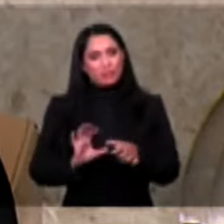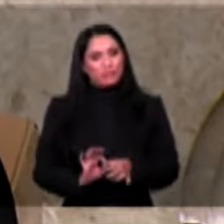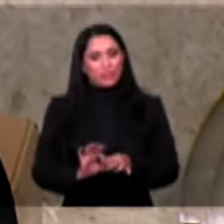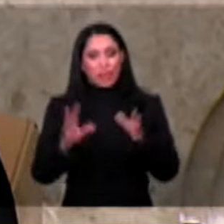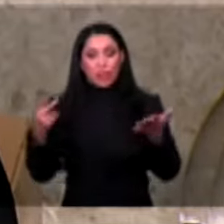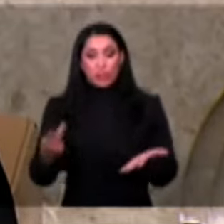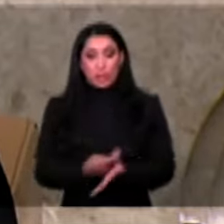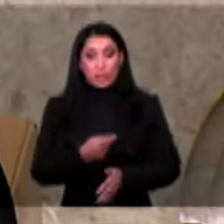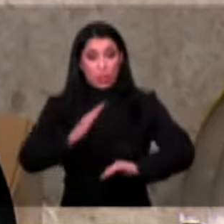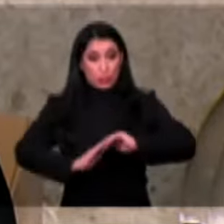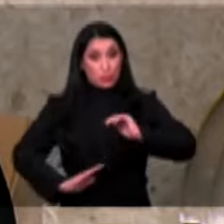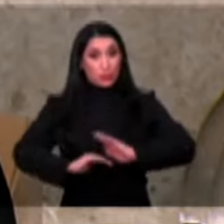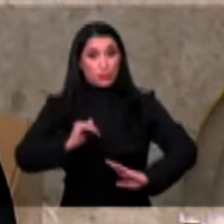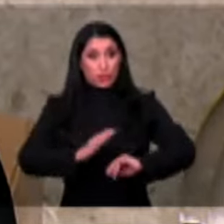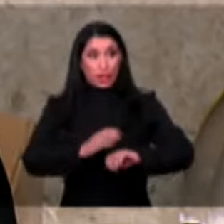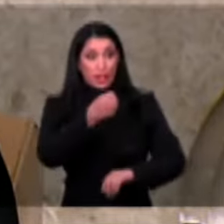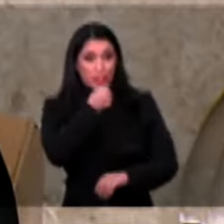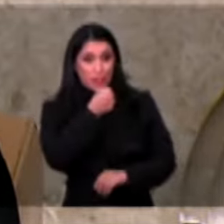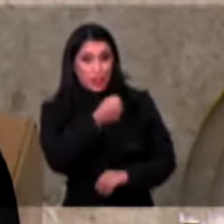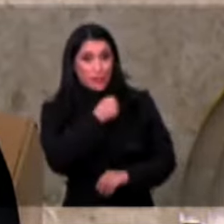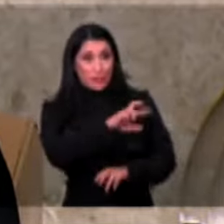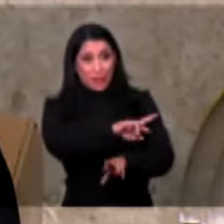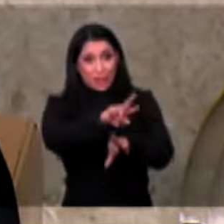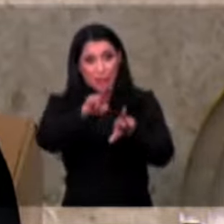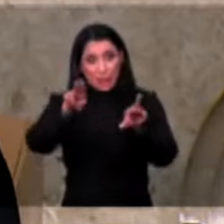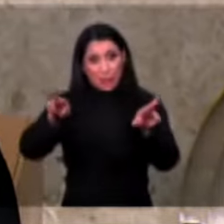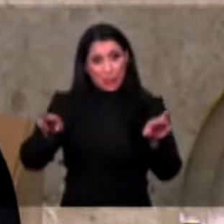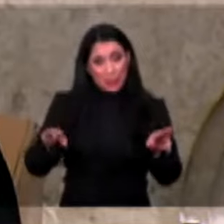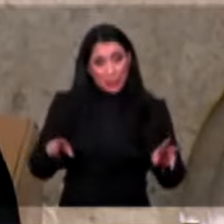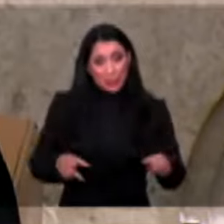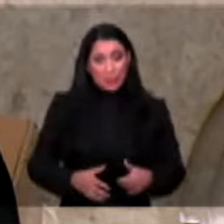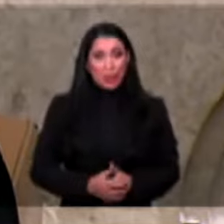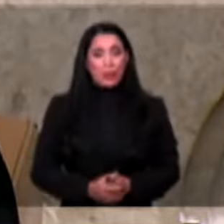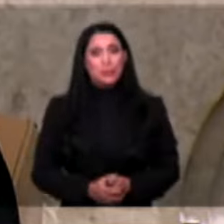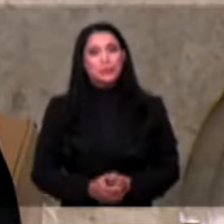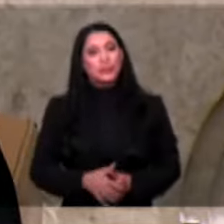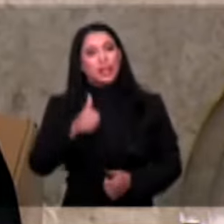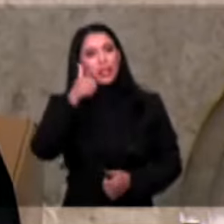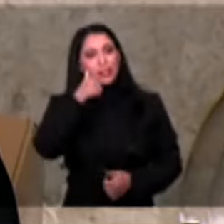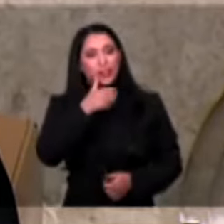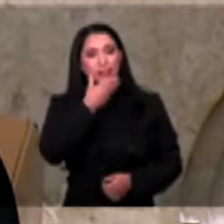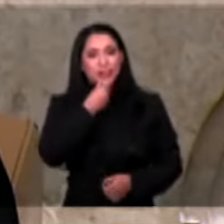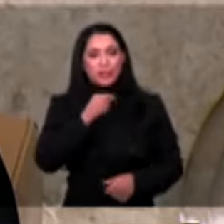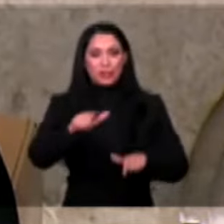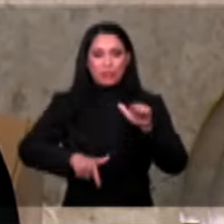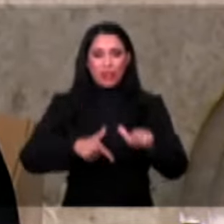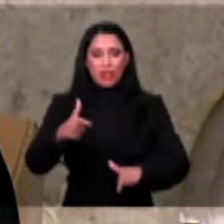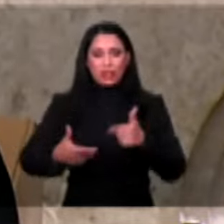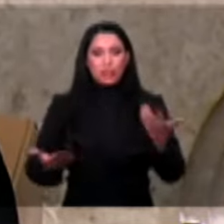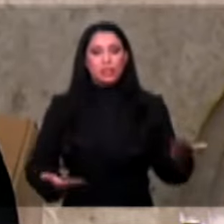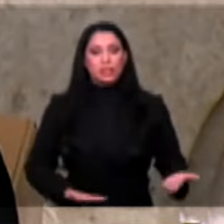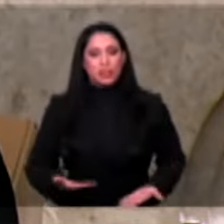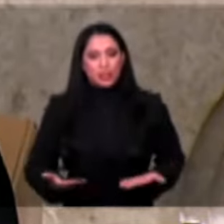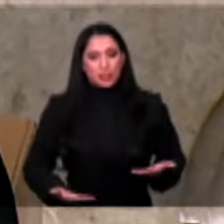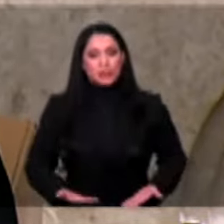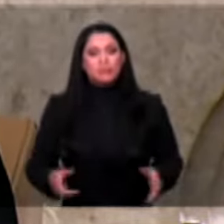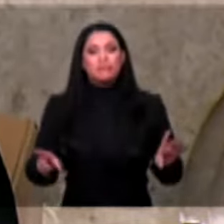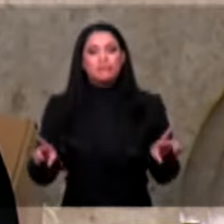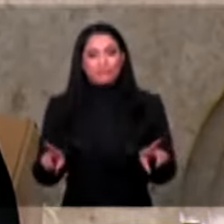Aos profissionais de imprensa, aos senhoras e senhores servidores e colaboradores